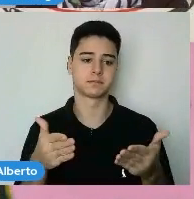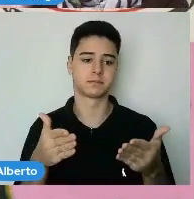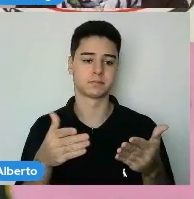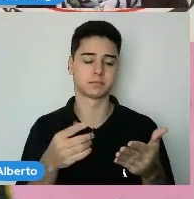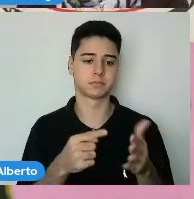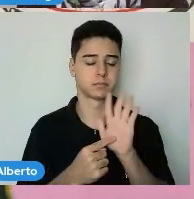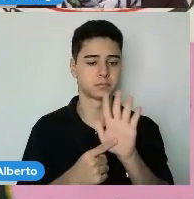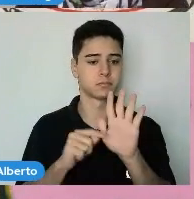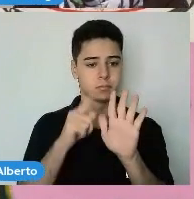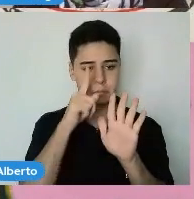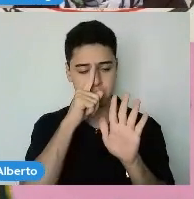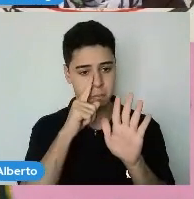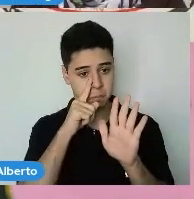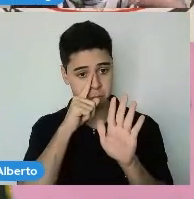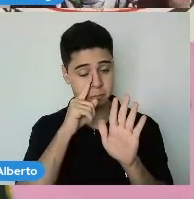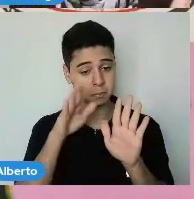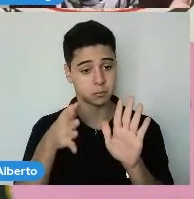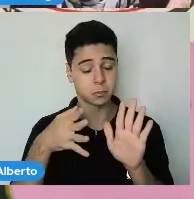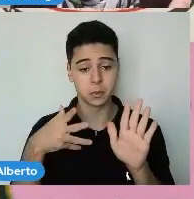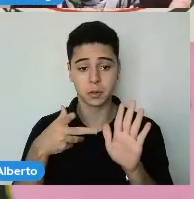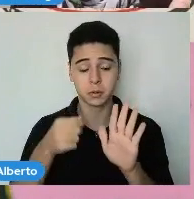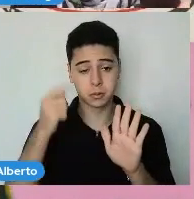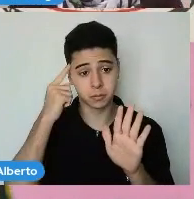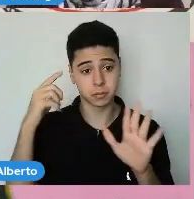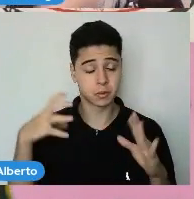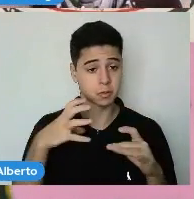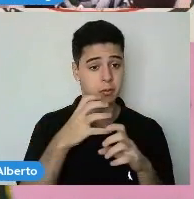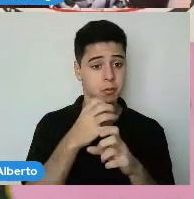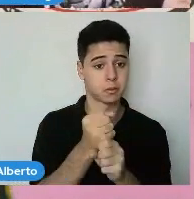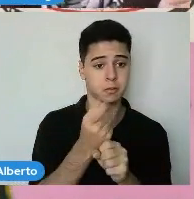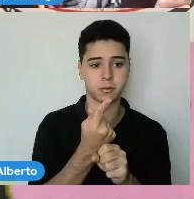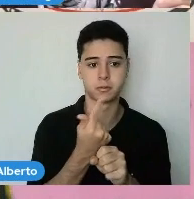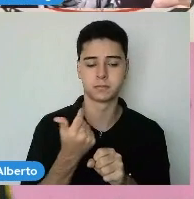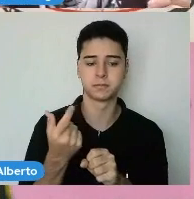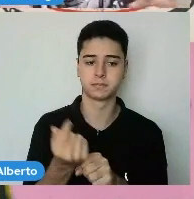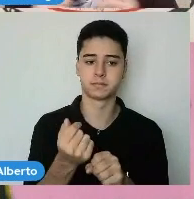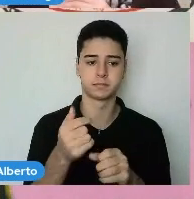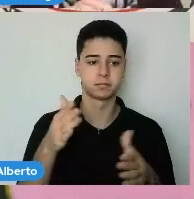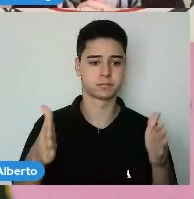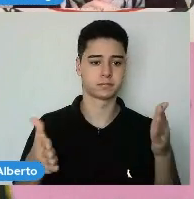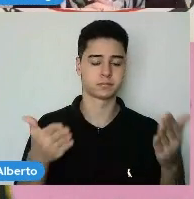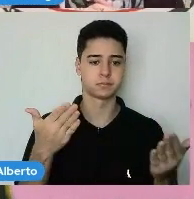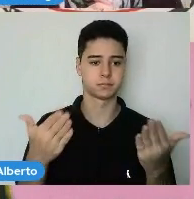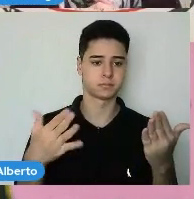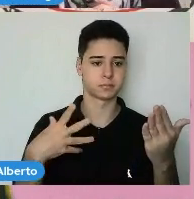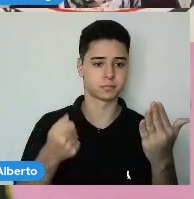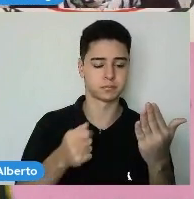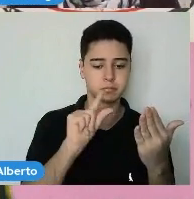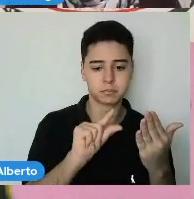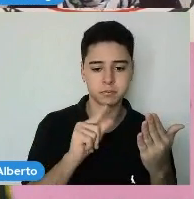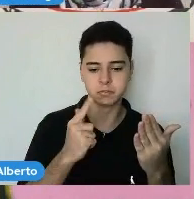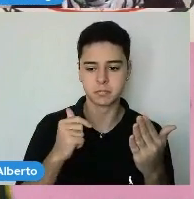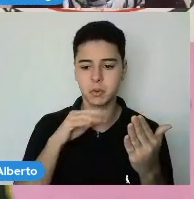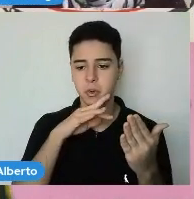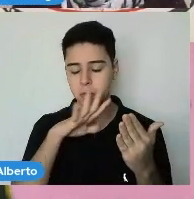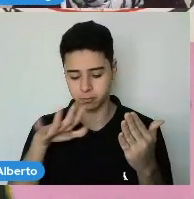uma crítica a essa questão de acumulação de riquezas versus empobrecimento,